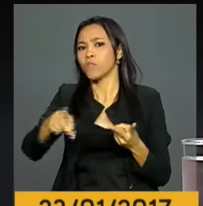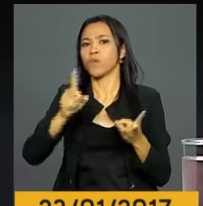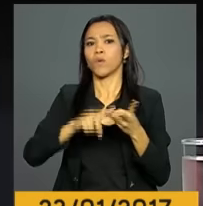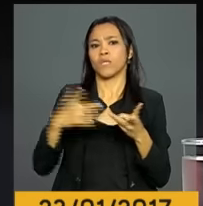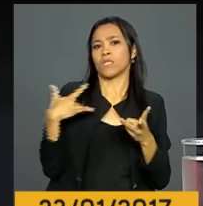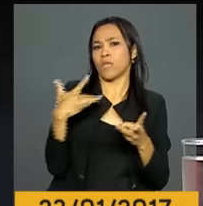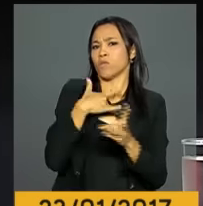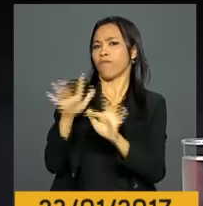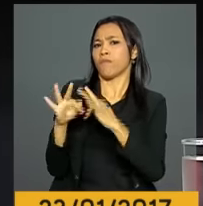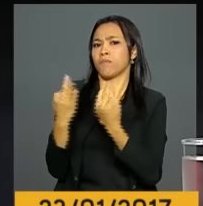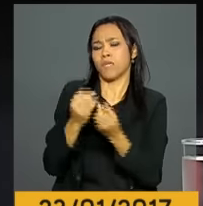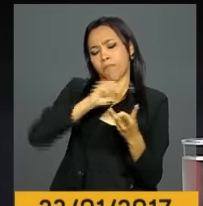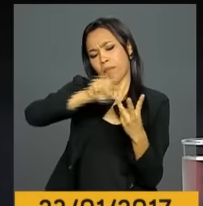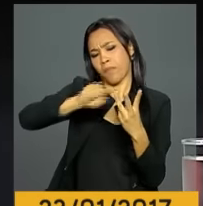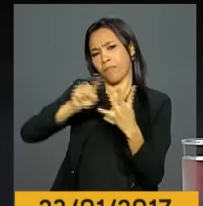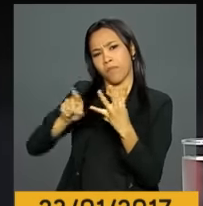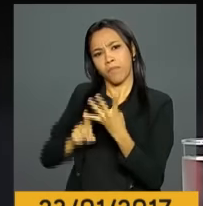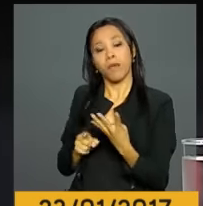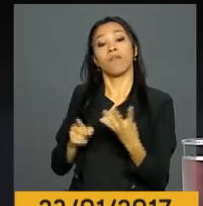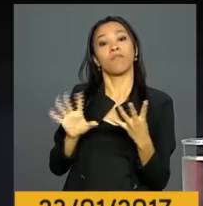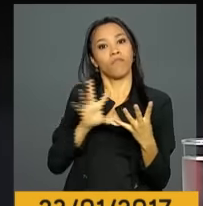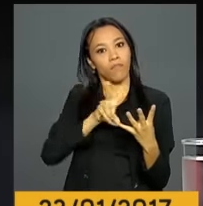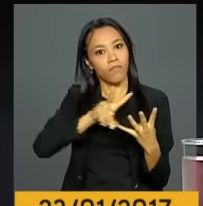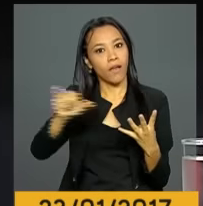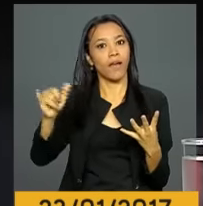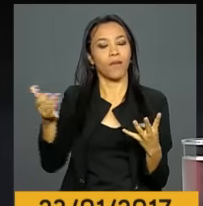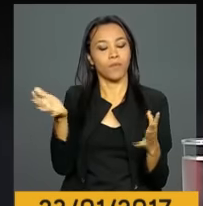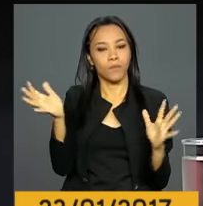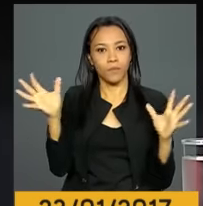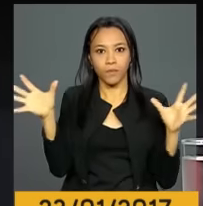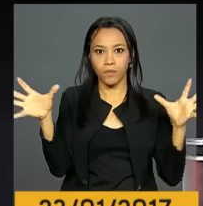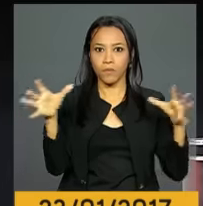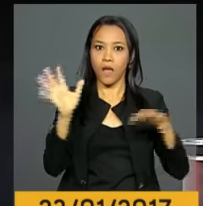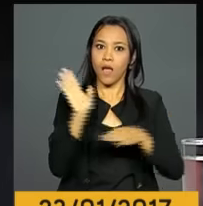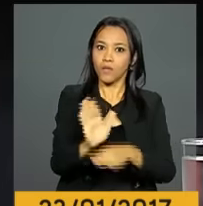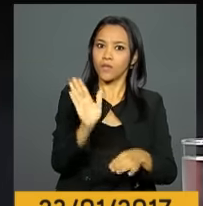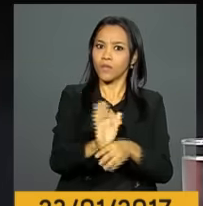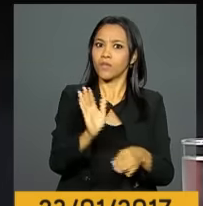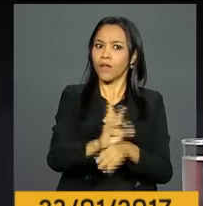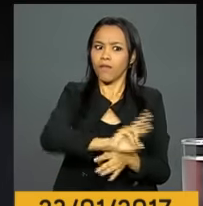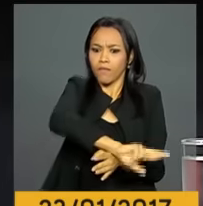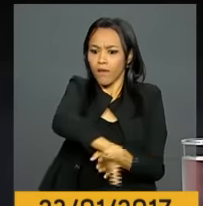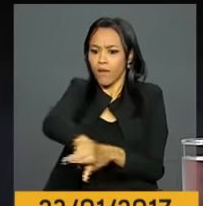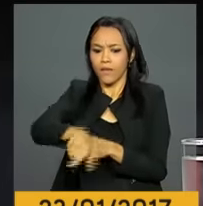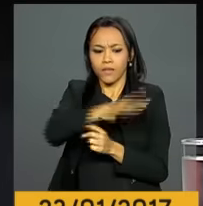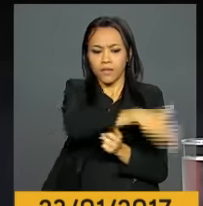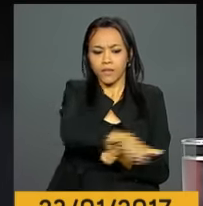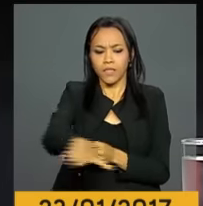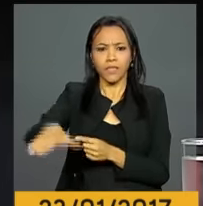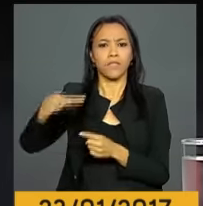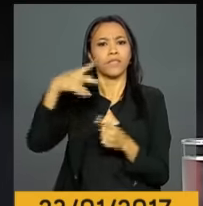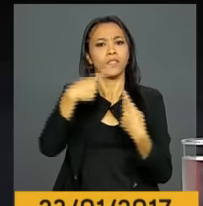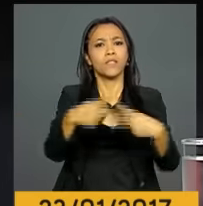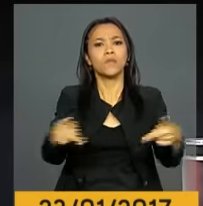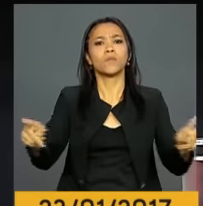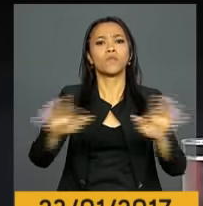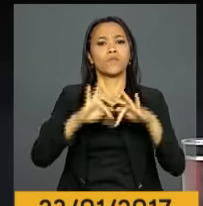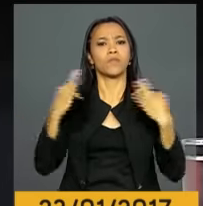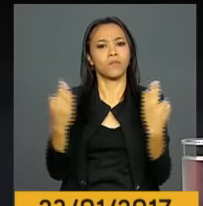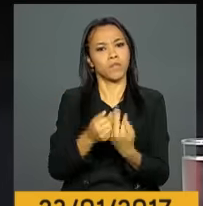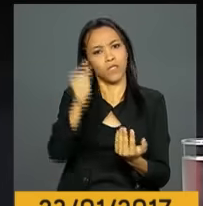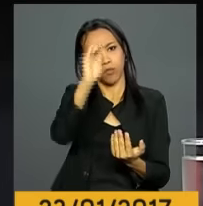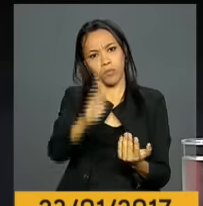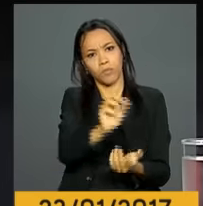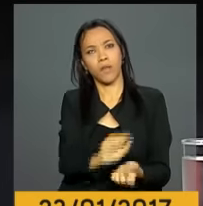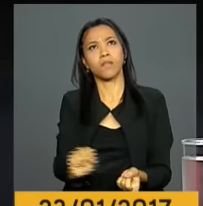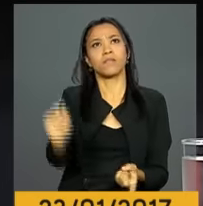de promotores da cultura fará enorme diferença na vida de milhões de crianças pequenas e suas famílias em todo o